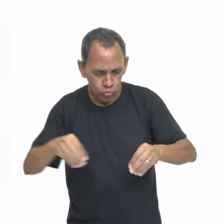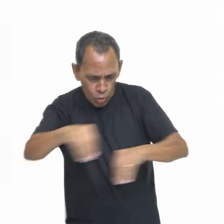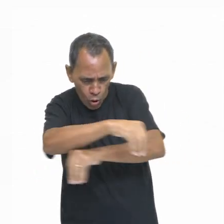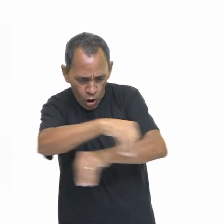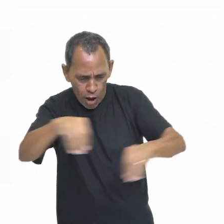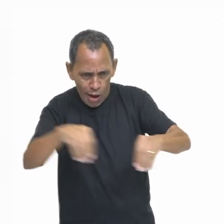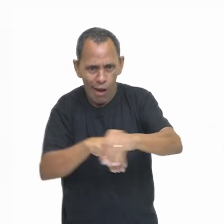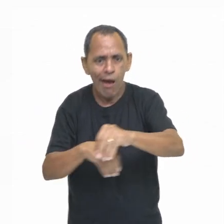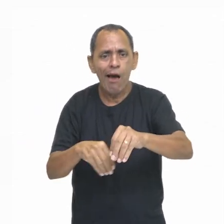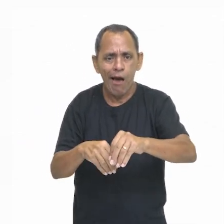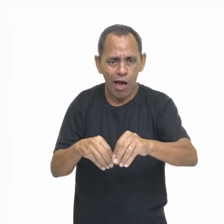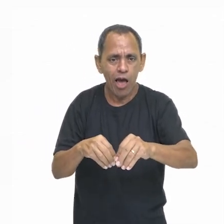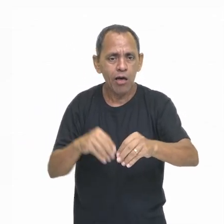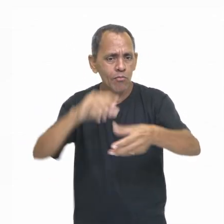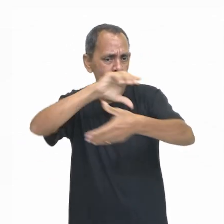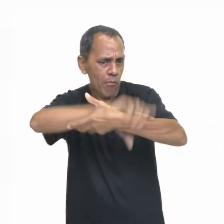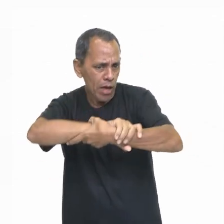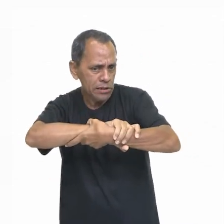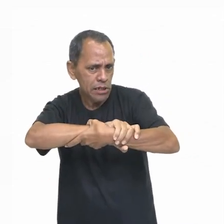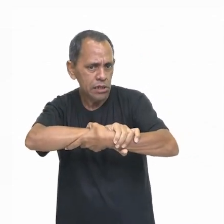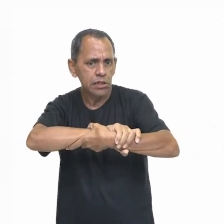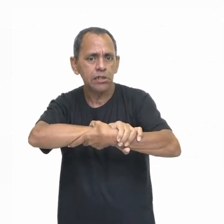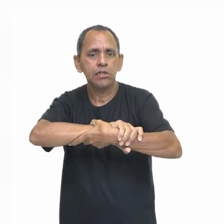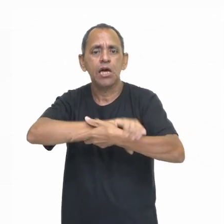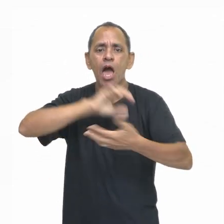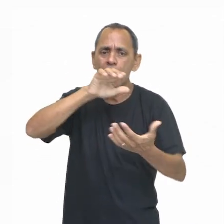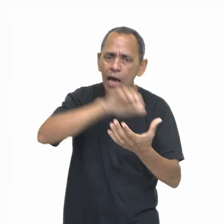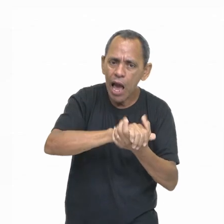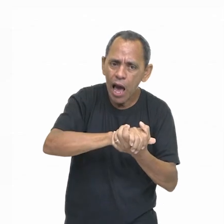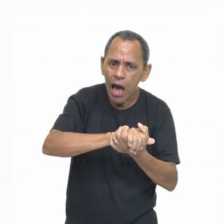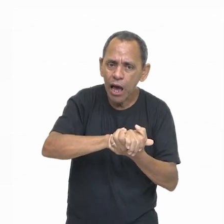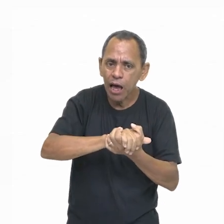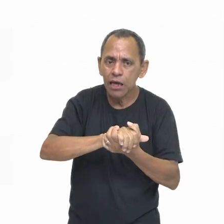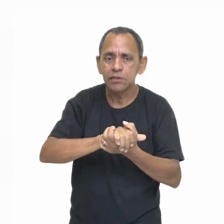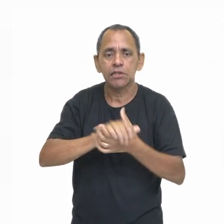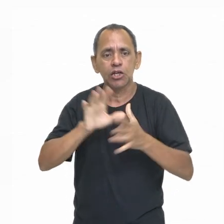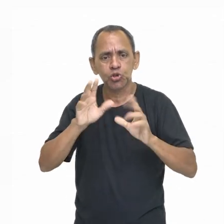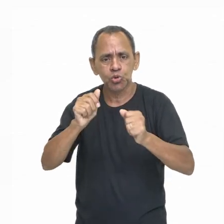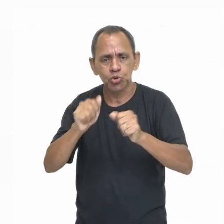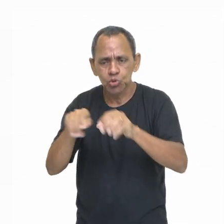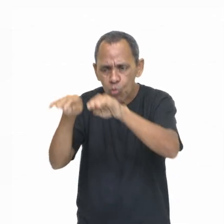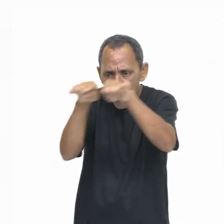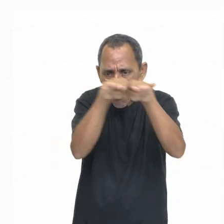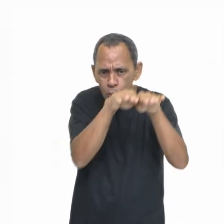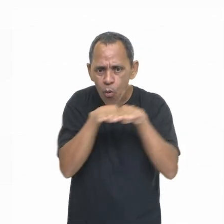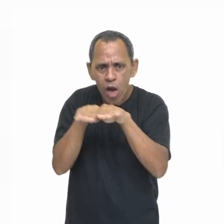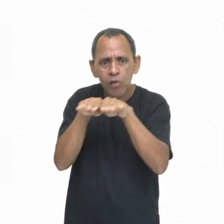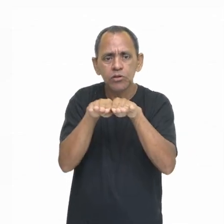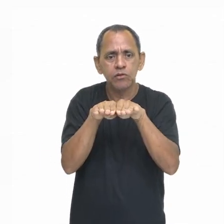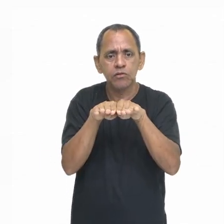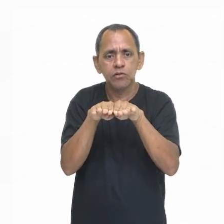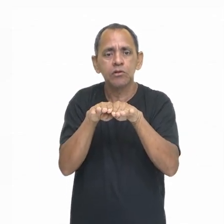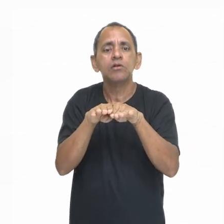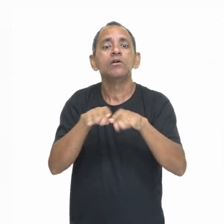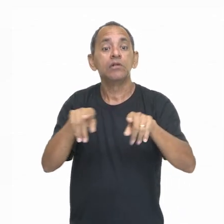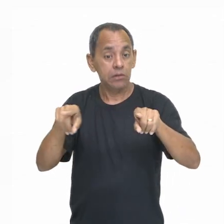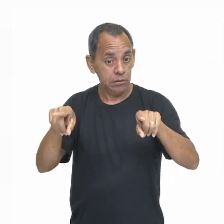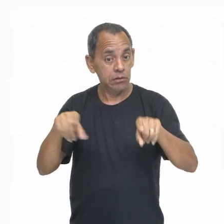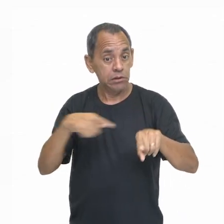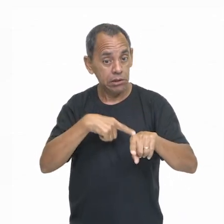kshatriyas casam com kshatriyas, shudras casam com shudras, tá? Você tem